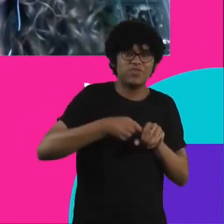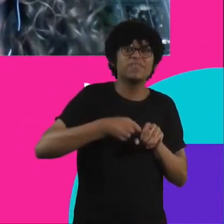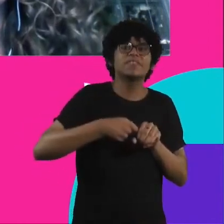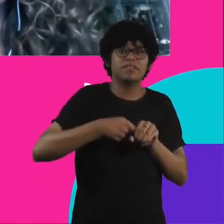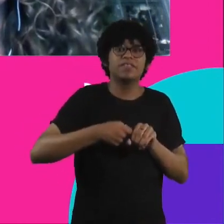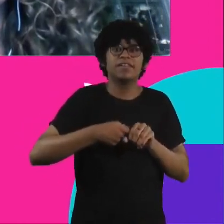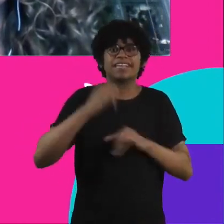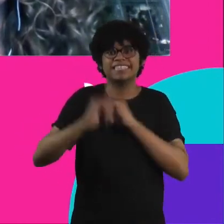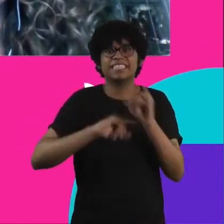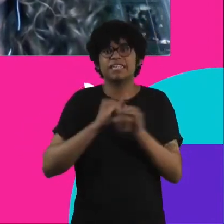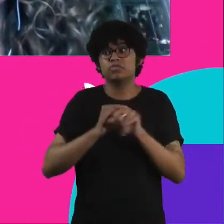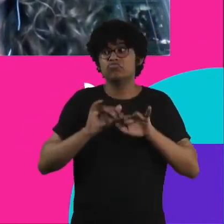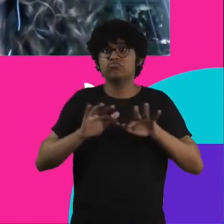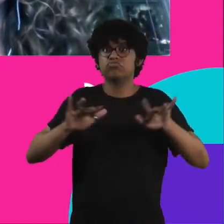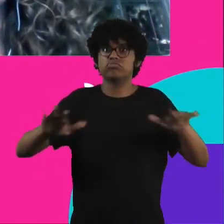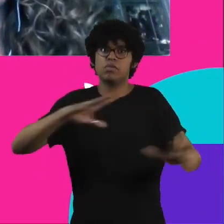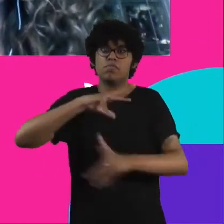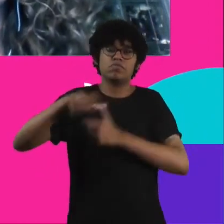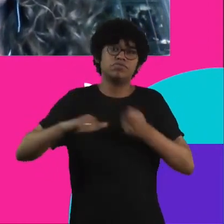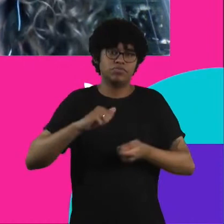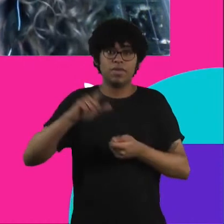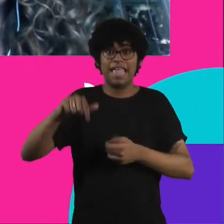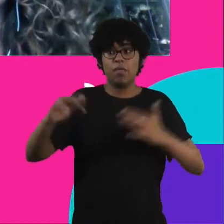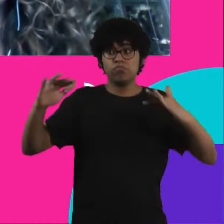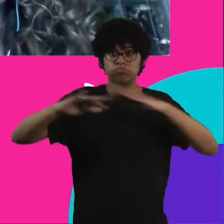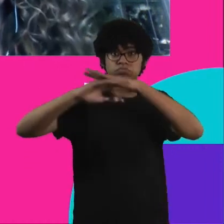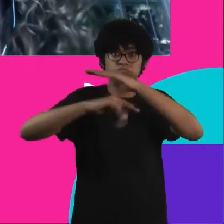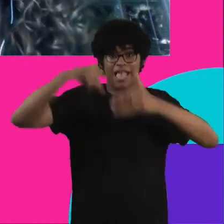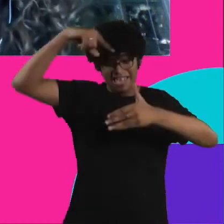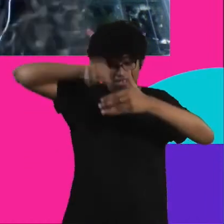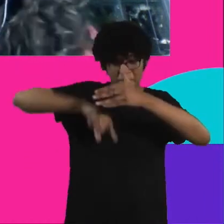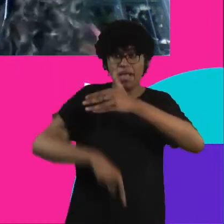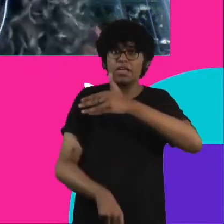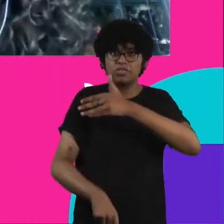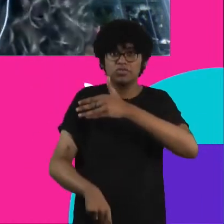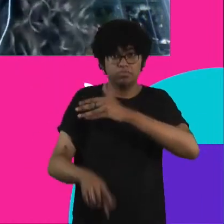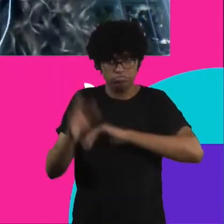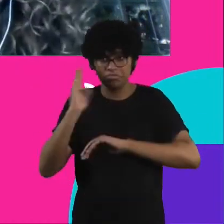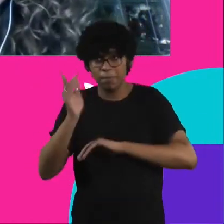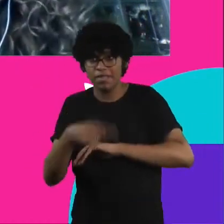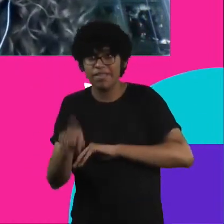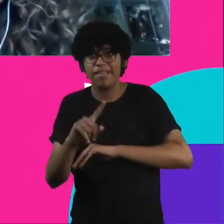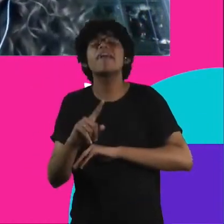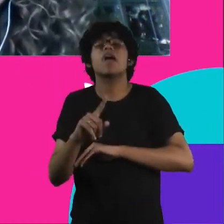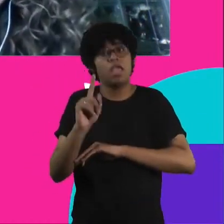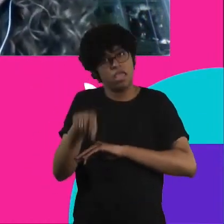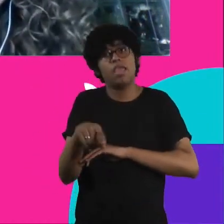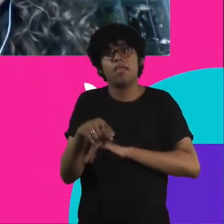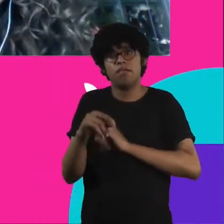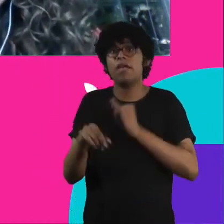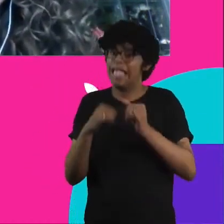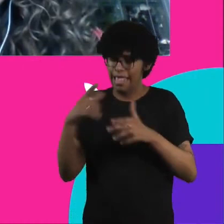A internet hoje é toda cabeada por oceanos, tá? Então é sempre legal a gente reforçar isso, porque a gente imagina como é que circula esse negócio,